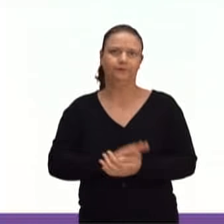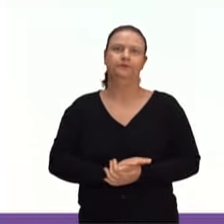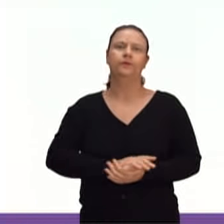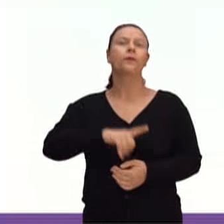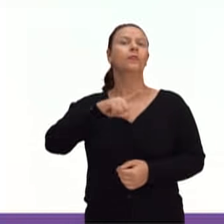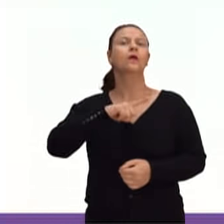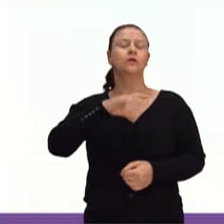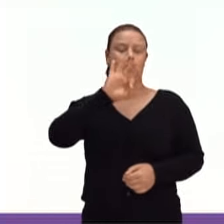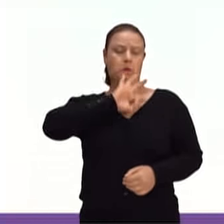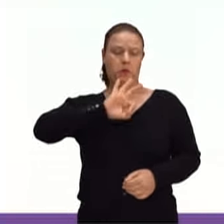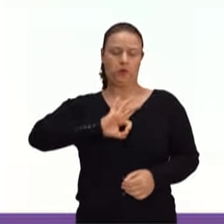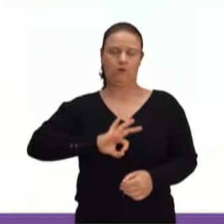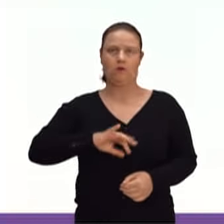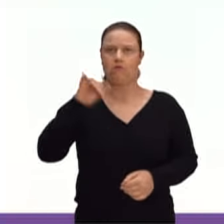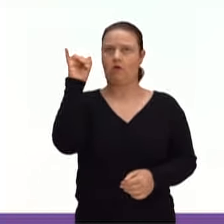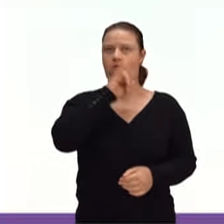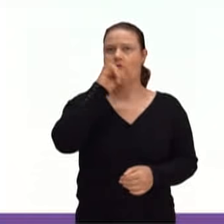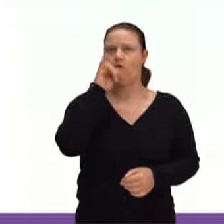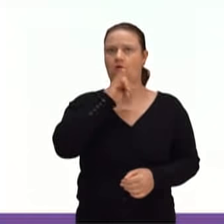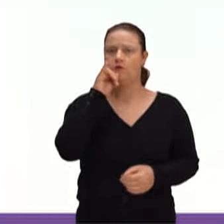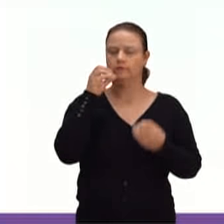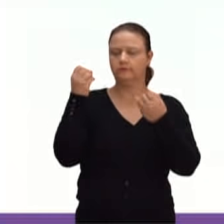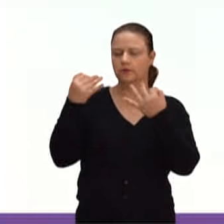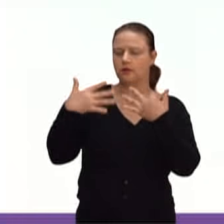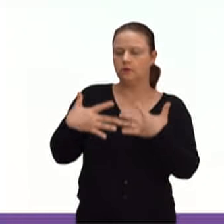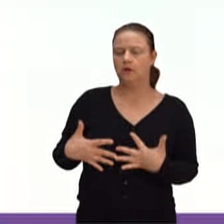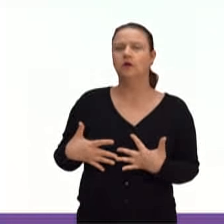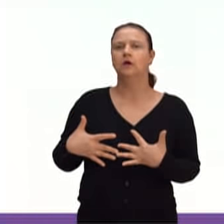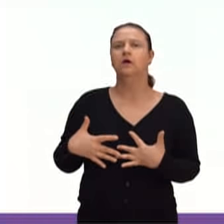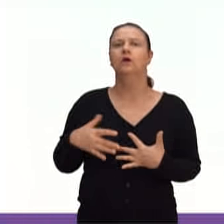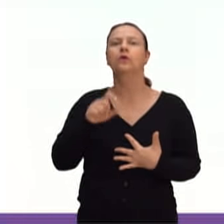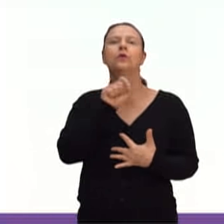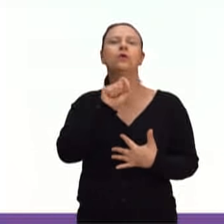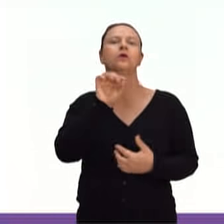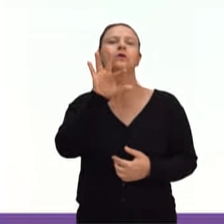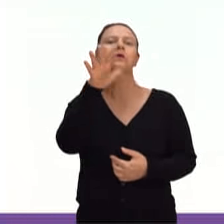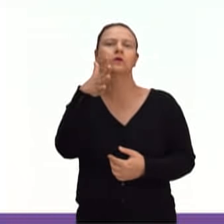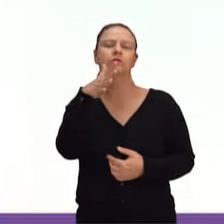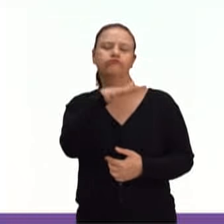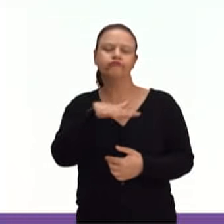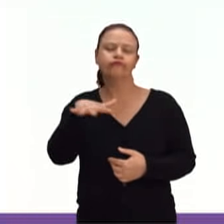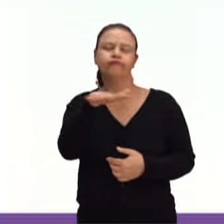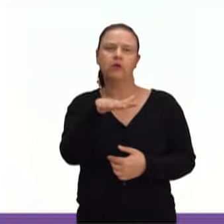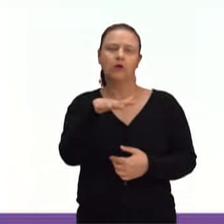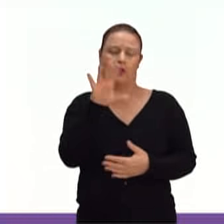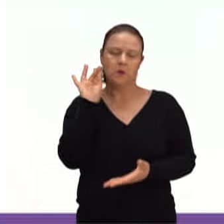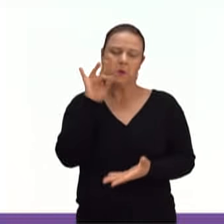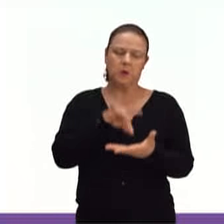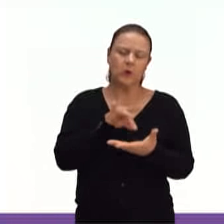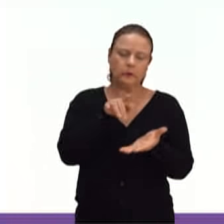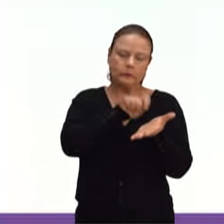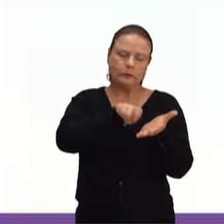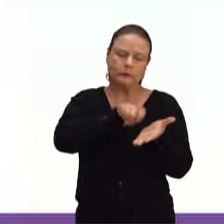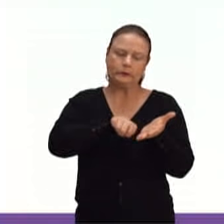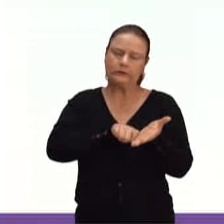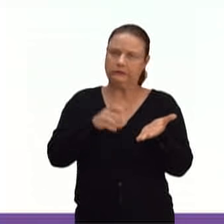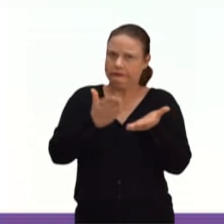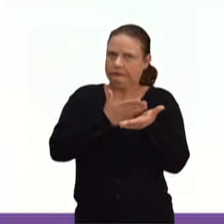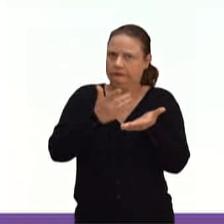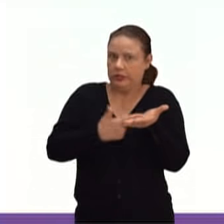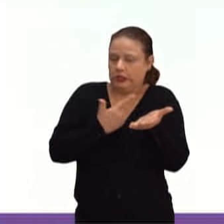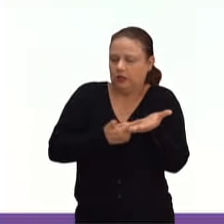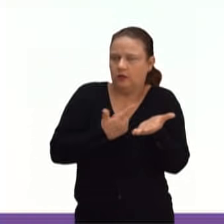viveu no Brasil, então descrevendo a situação colonial. Ele afirmava num livro dele que os escravos precisavam de apenas